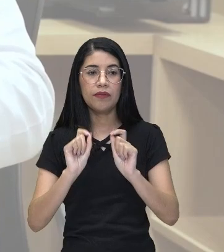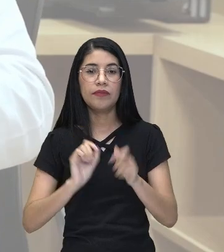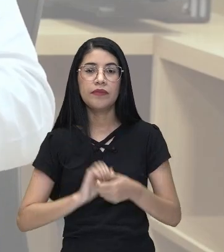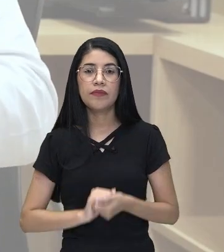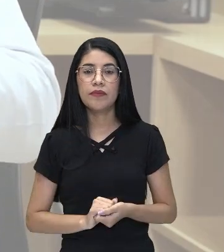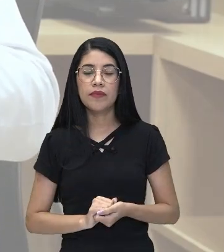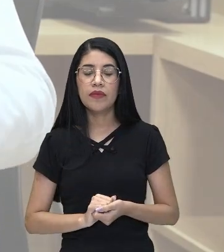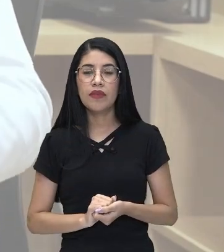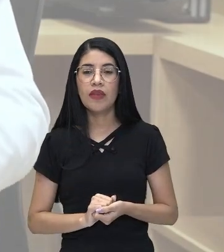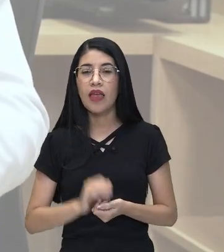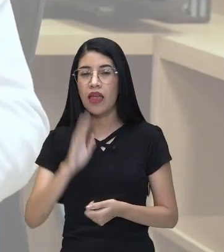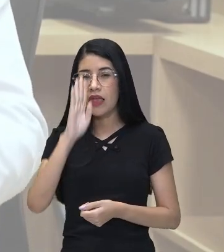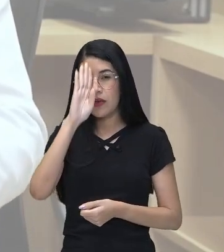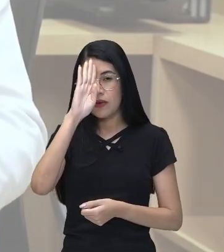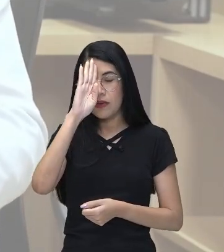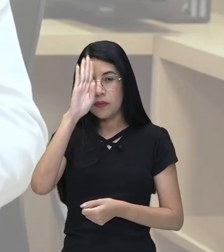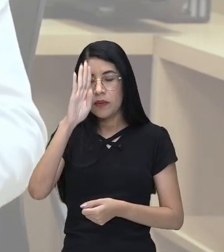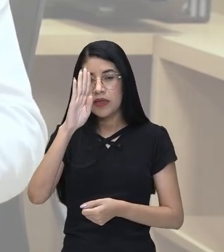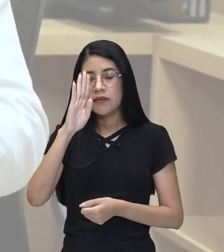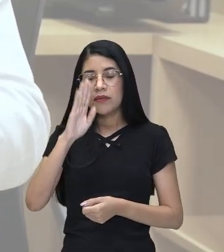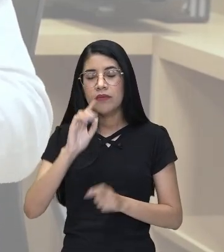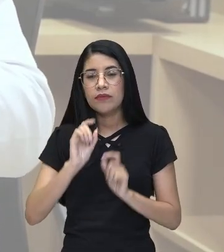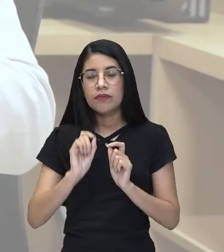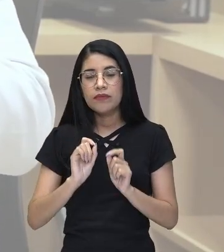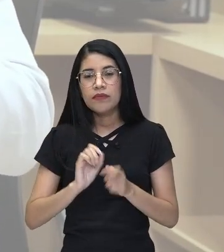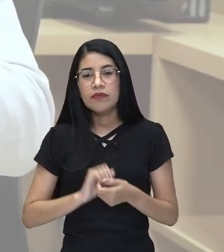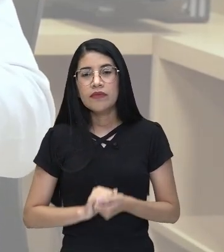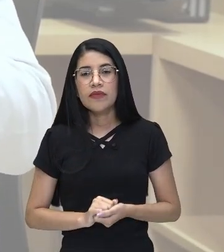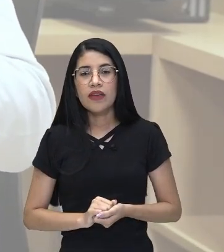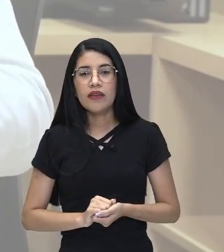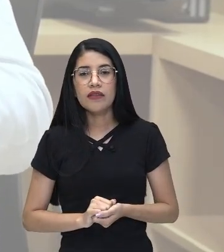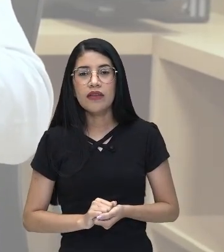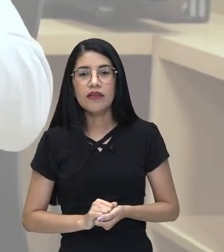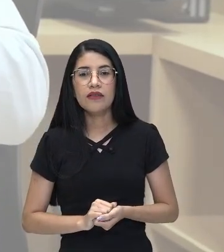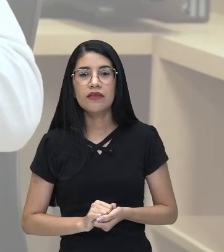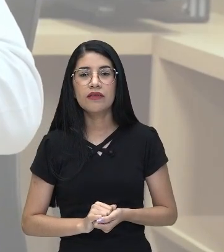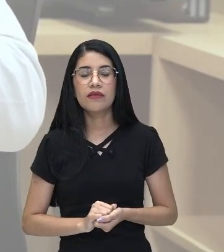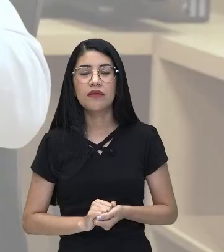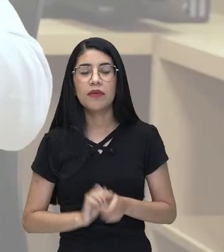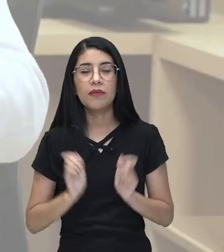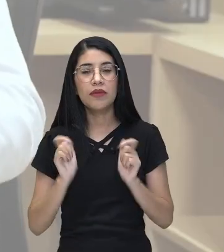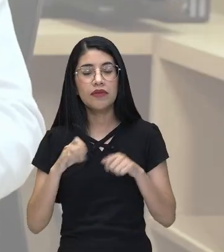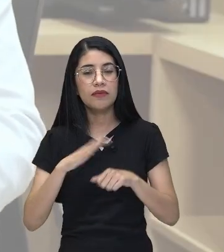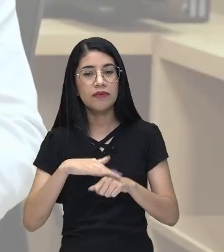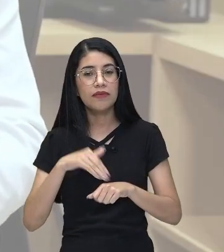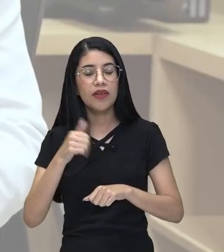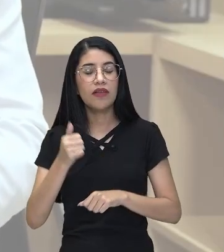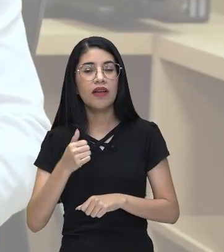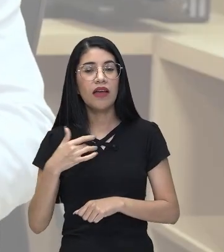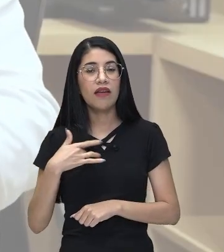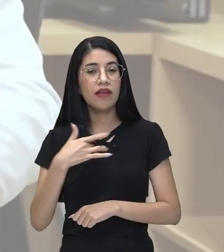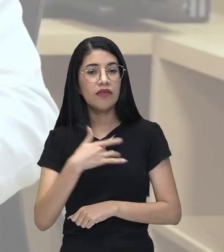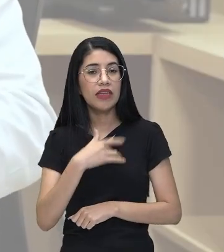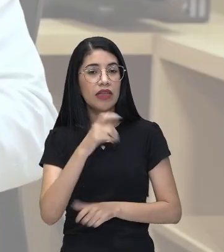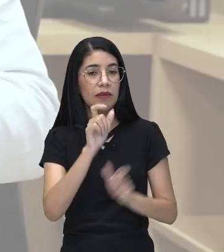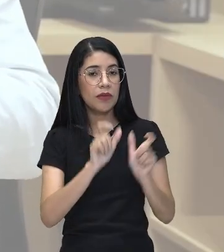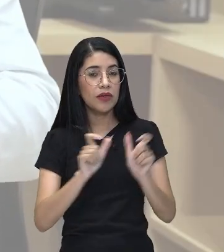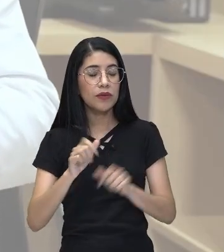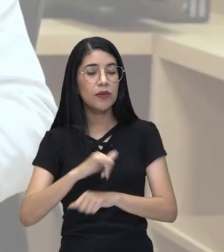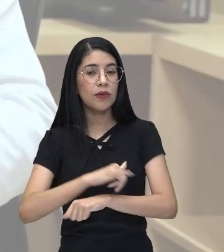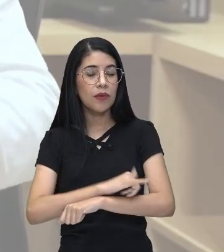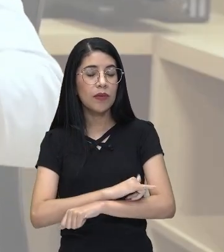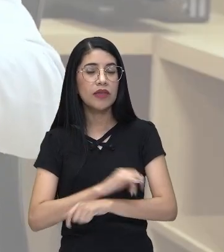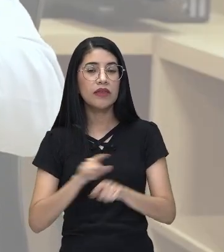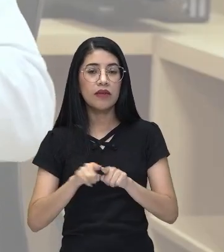digamos que é o principal fator para a gente poder começar a melhorar esse estilo de vida da pessoa, para a gente começar